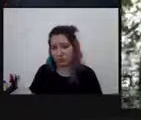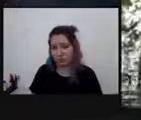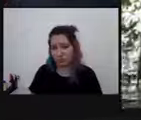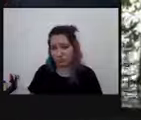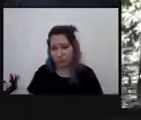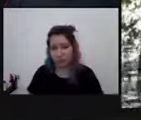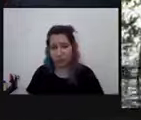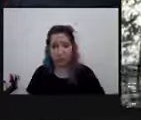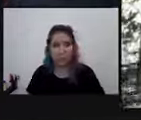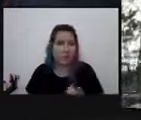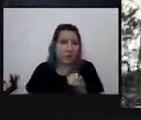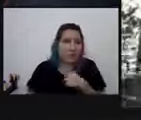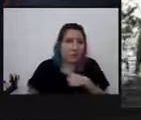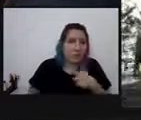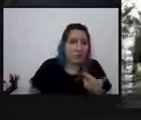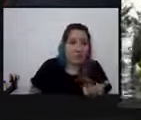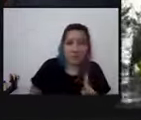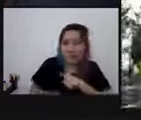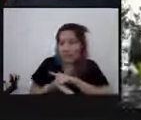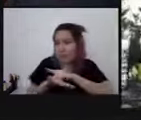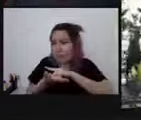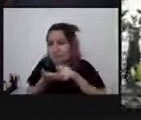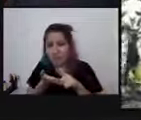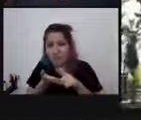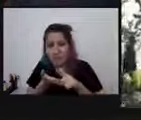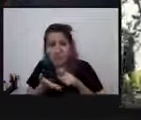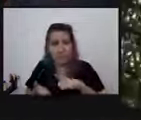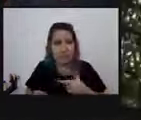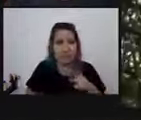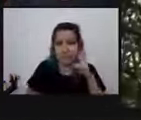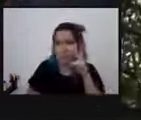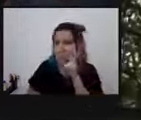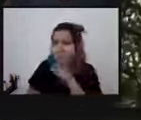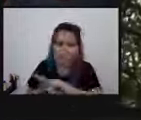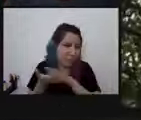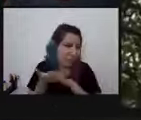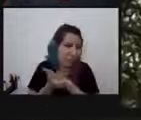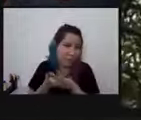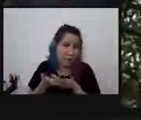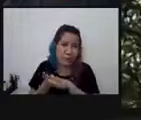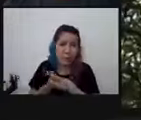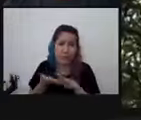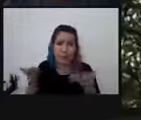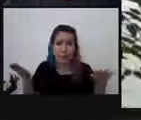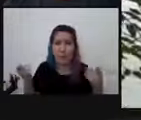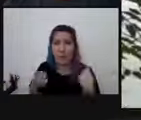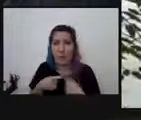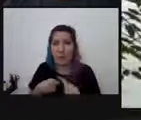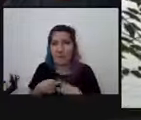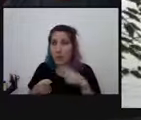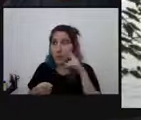tem a limpeza, você não tem o controle do local e você não tem a visão para o local. Porque a visão para o